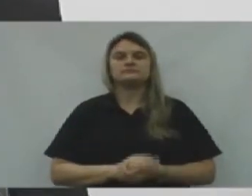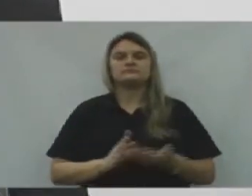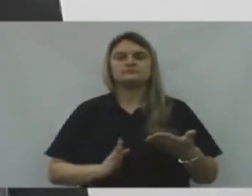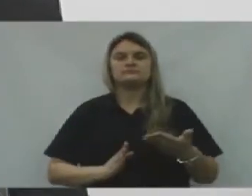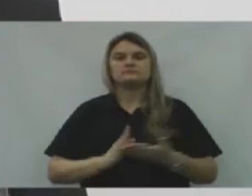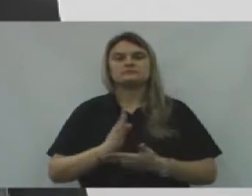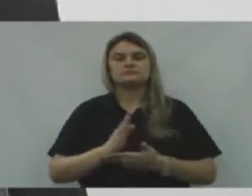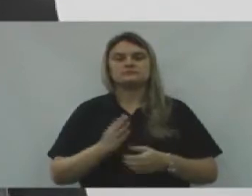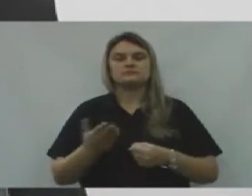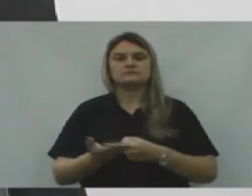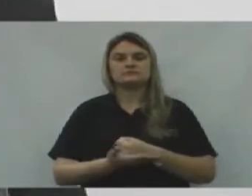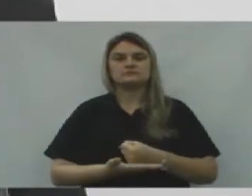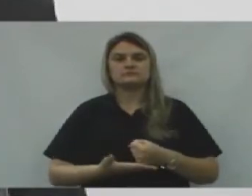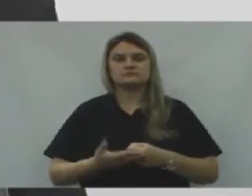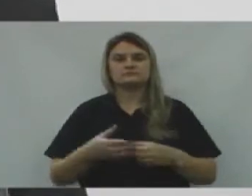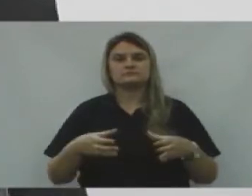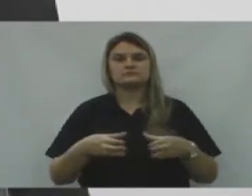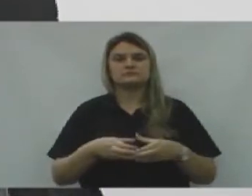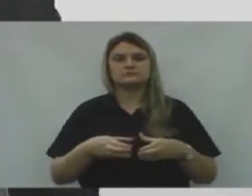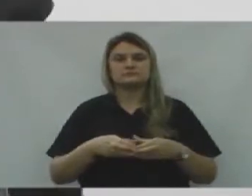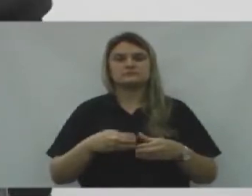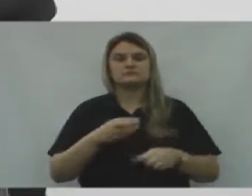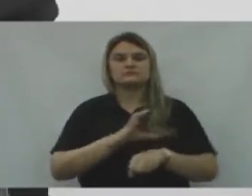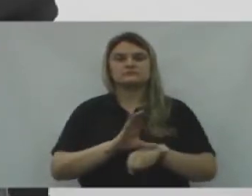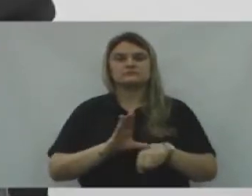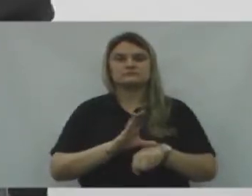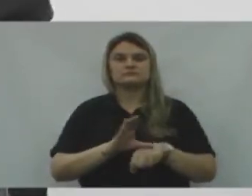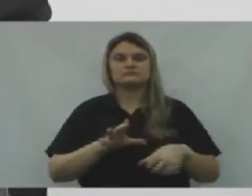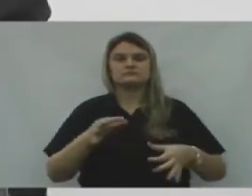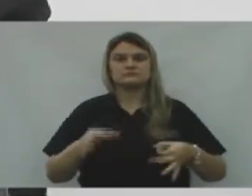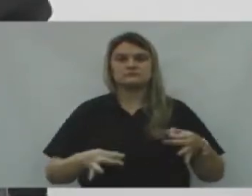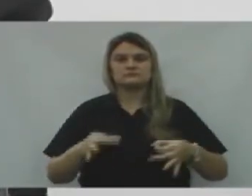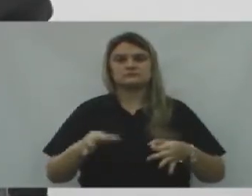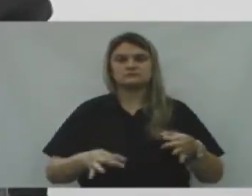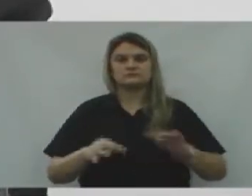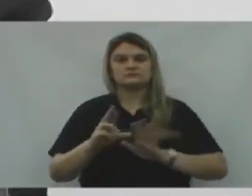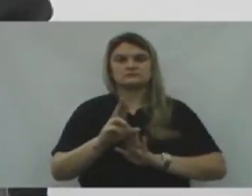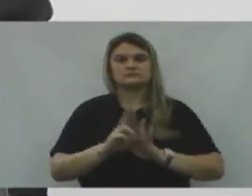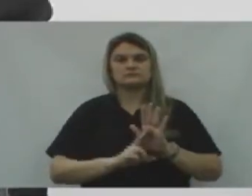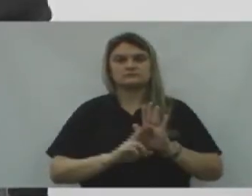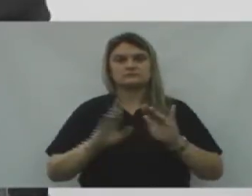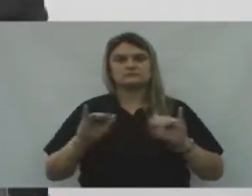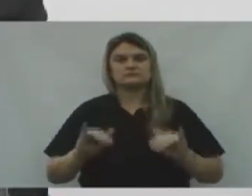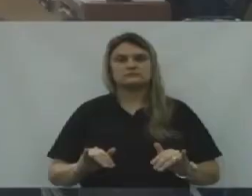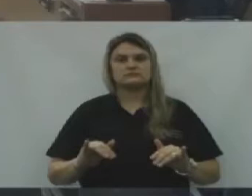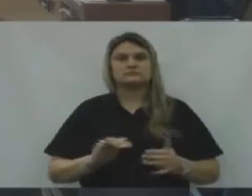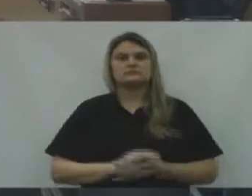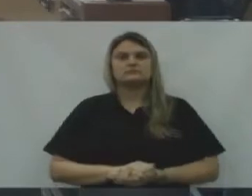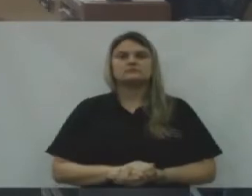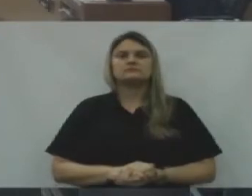Aprovado o parecer fundamentado Da Comissão de Constituição, Justiça e Redação Final.